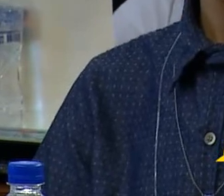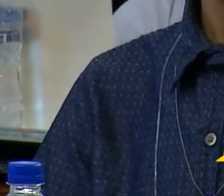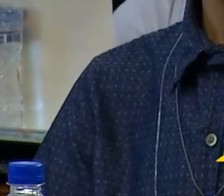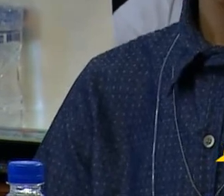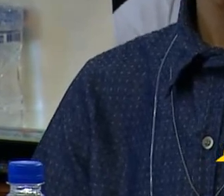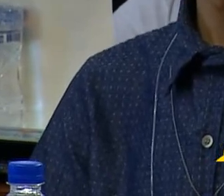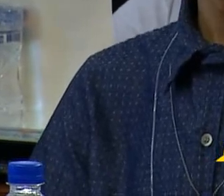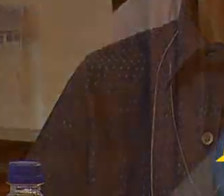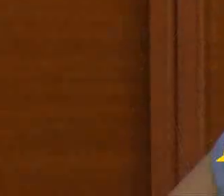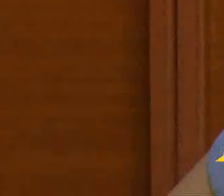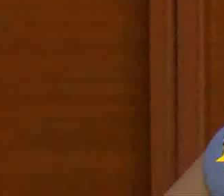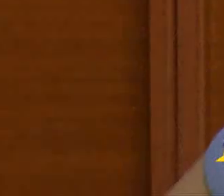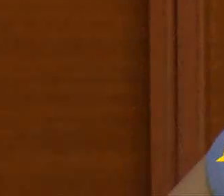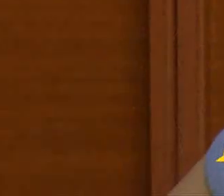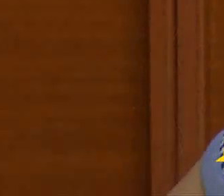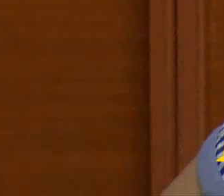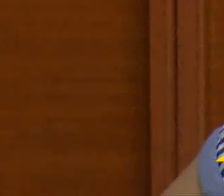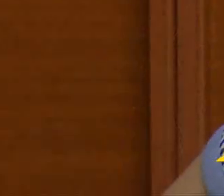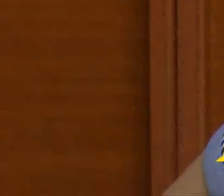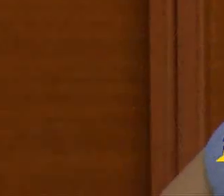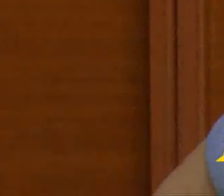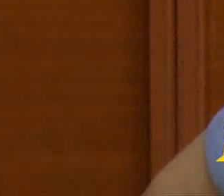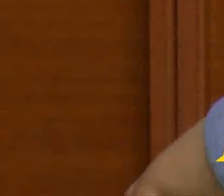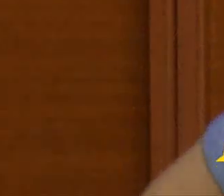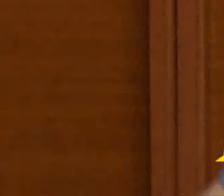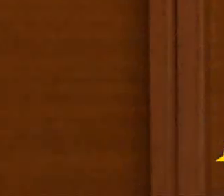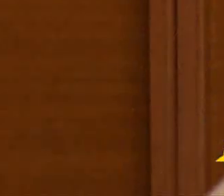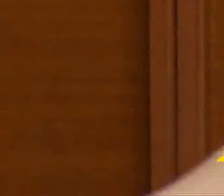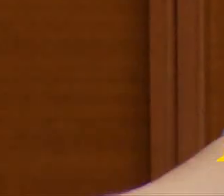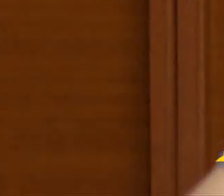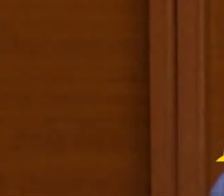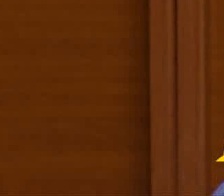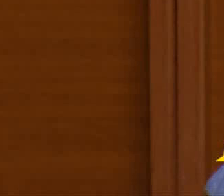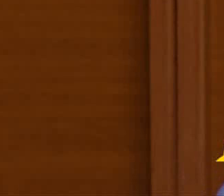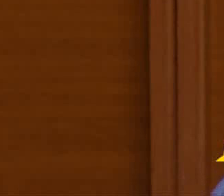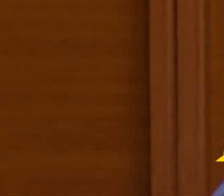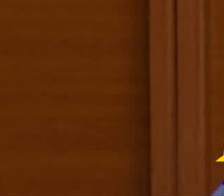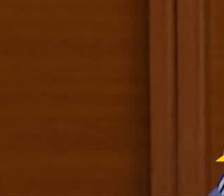foi, vai, vai, vai. Quem foi.